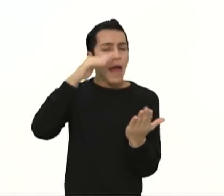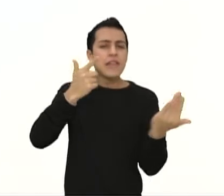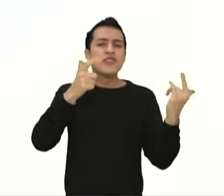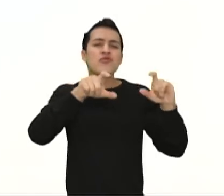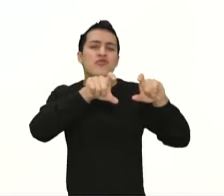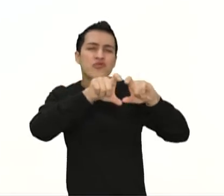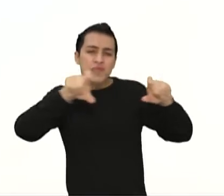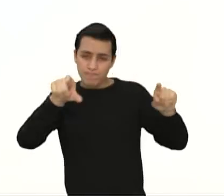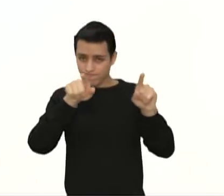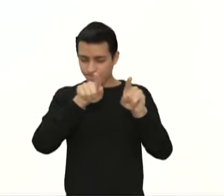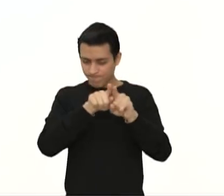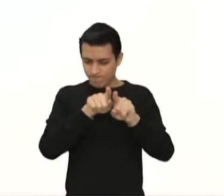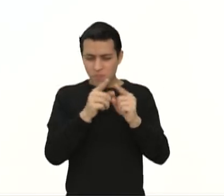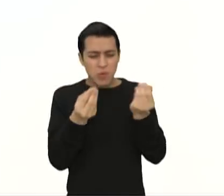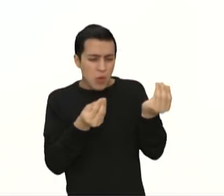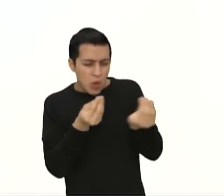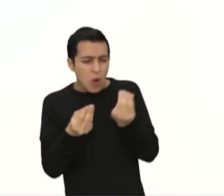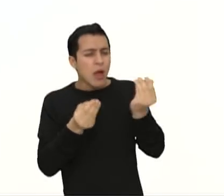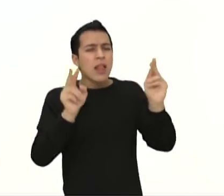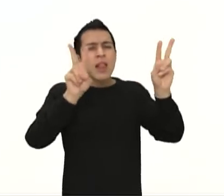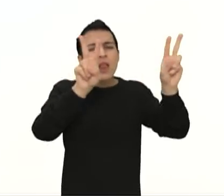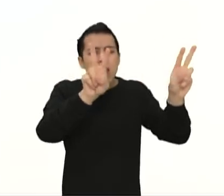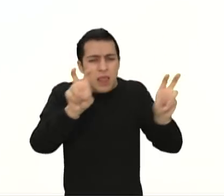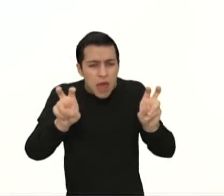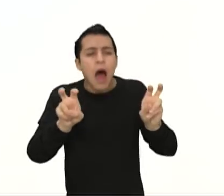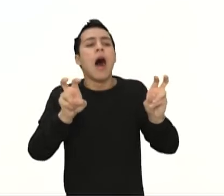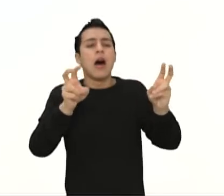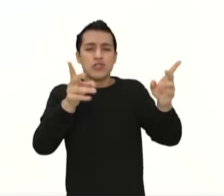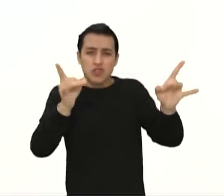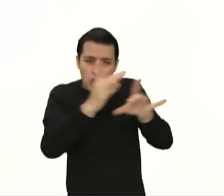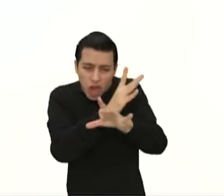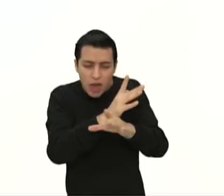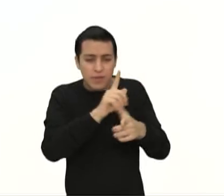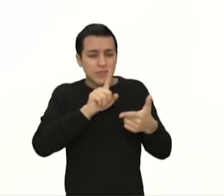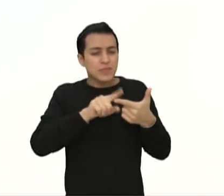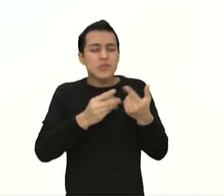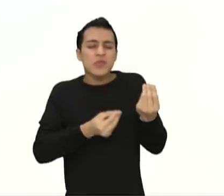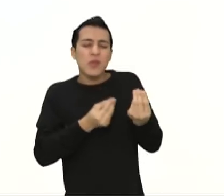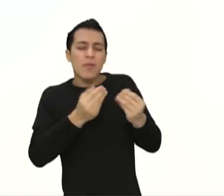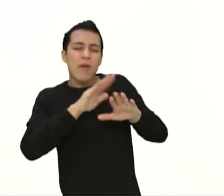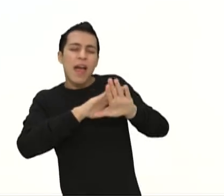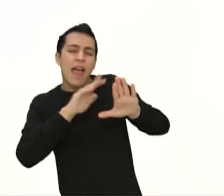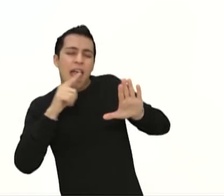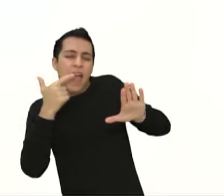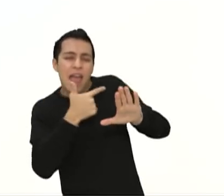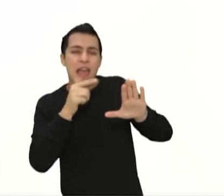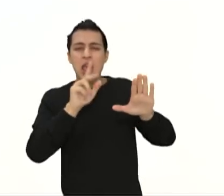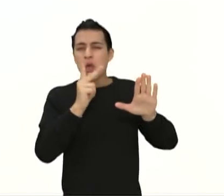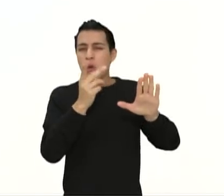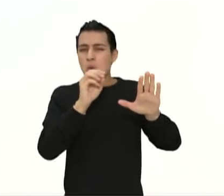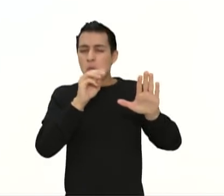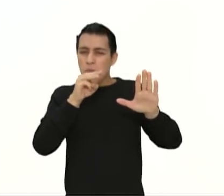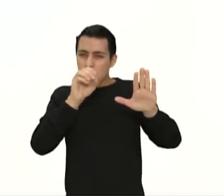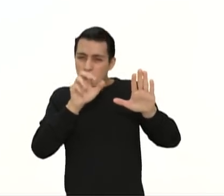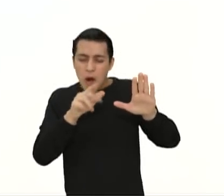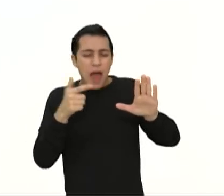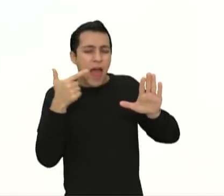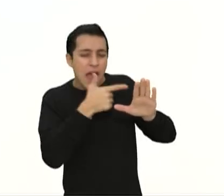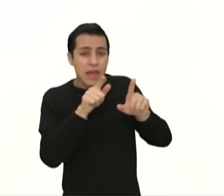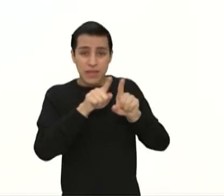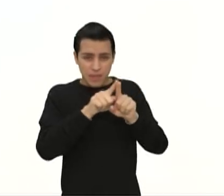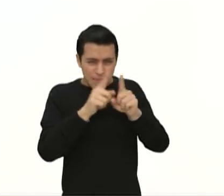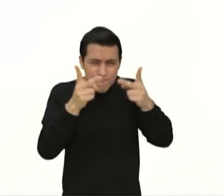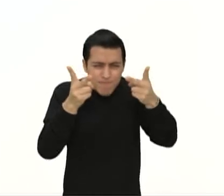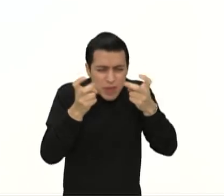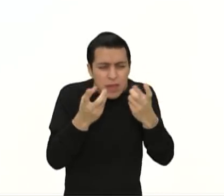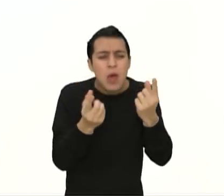tirinha, localizar o tema, identificar o efeito de humor e ironia, reconhecer as regras da